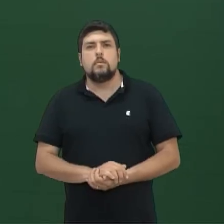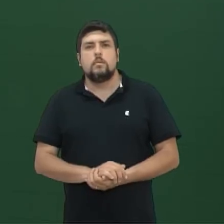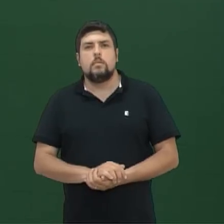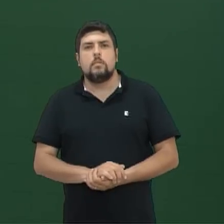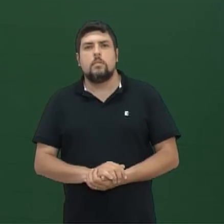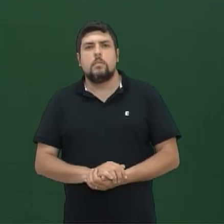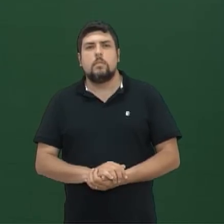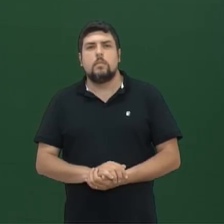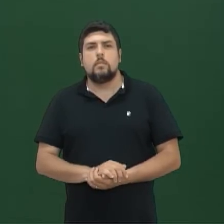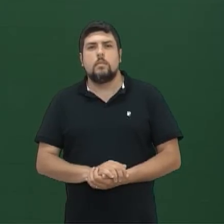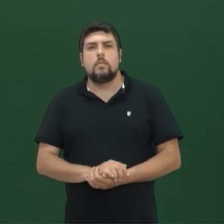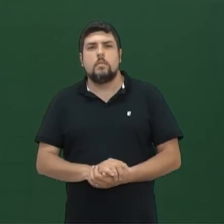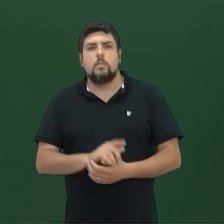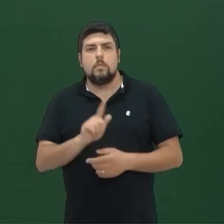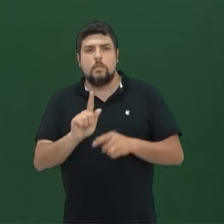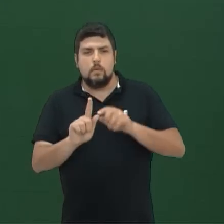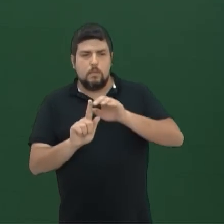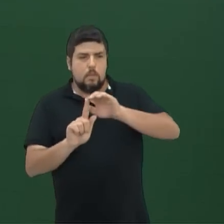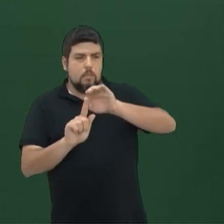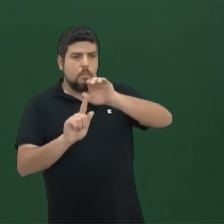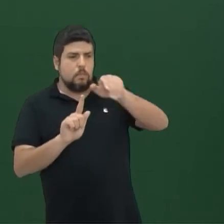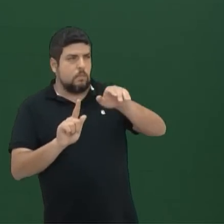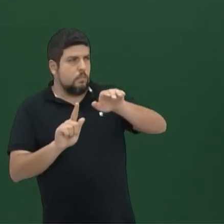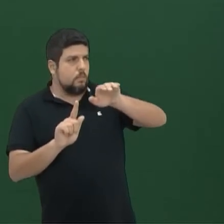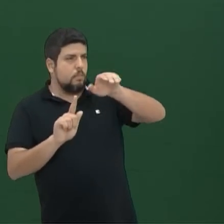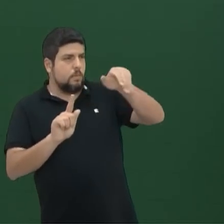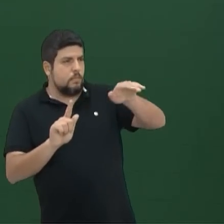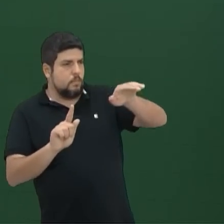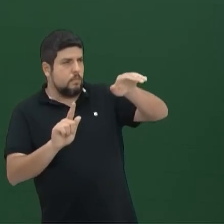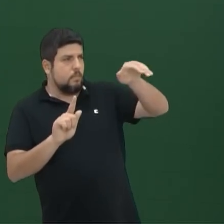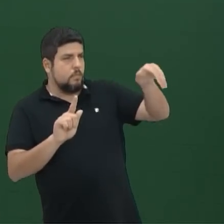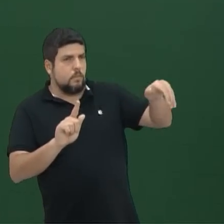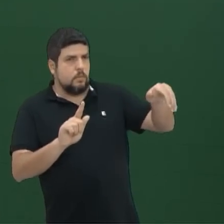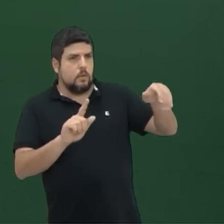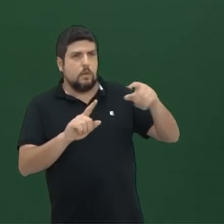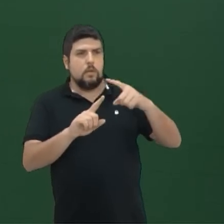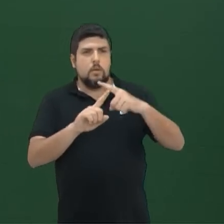por 10. Então aqui a gente vai ter vezes 10